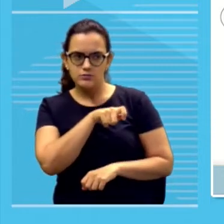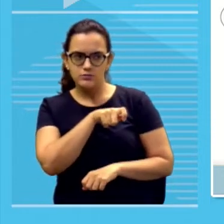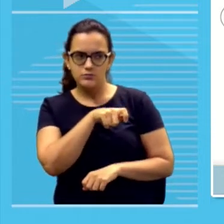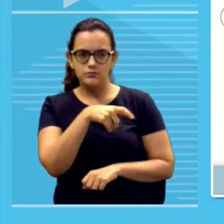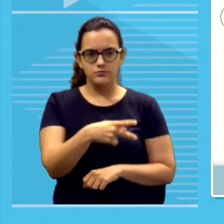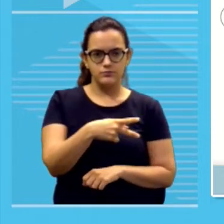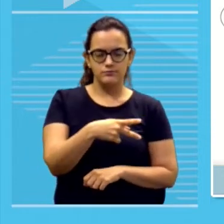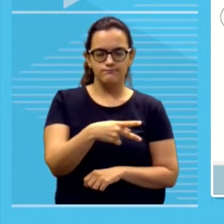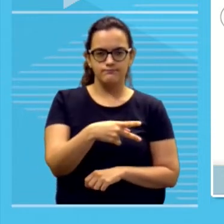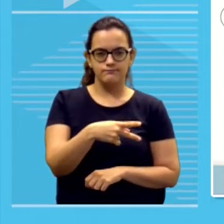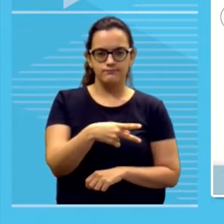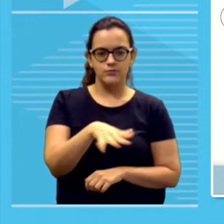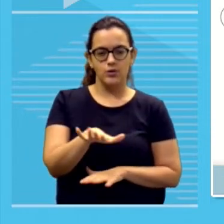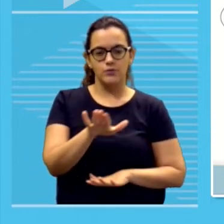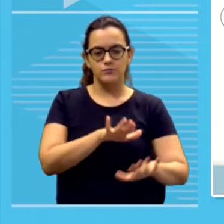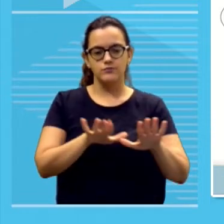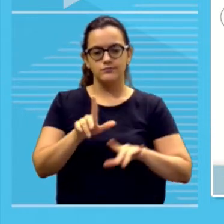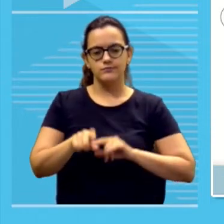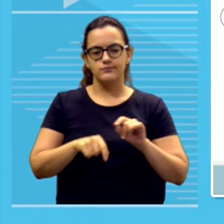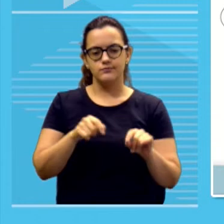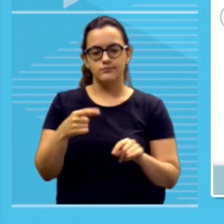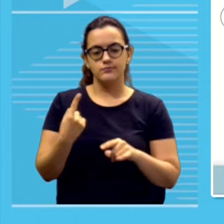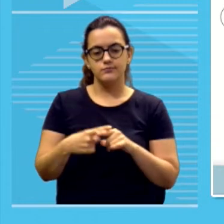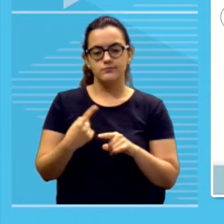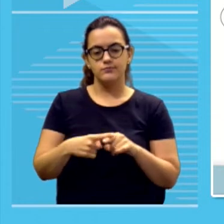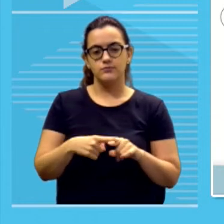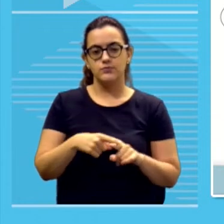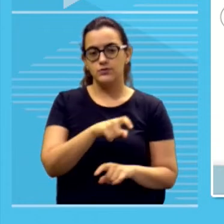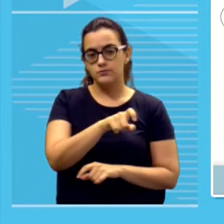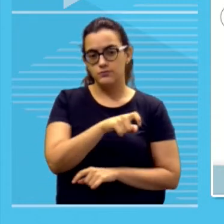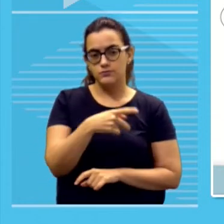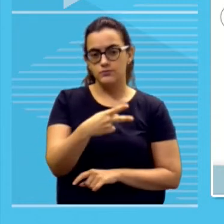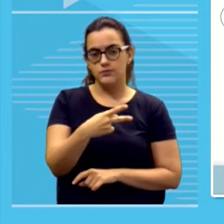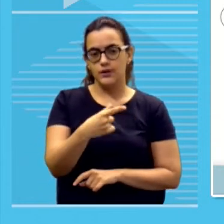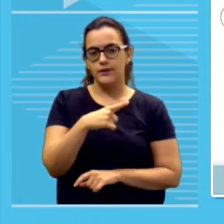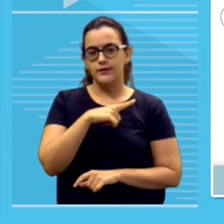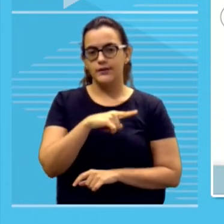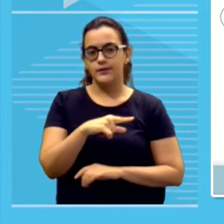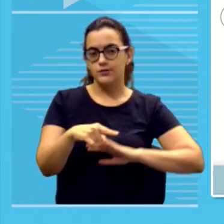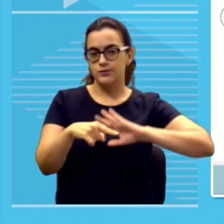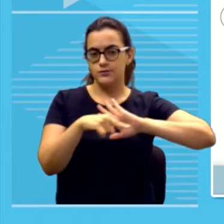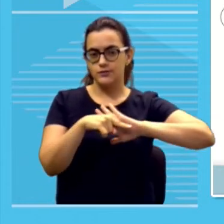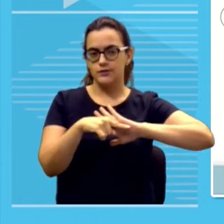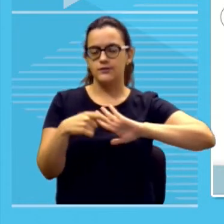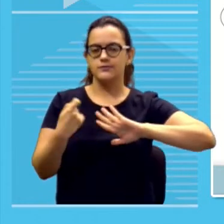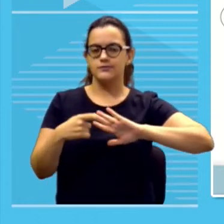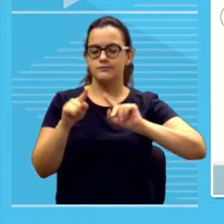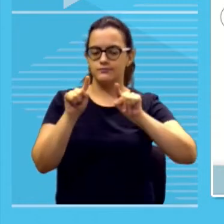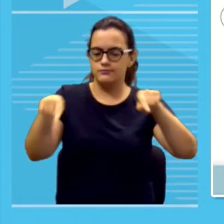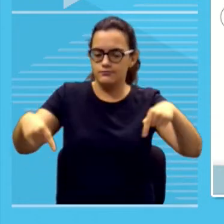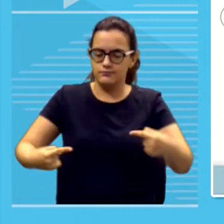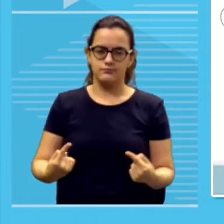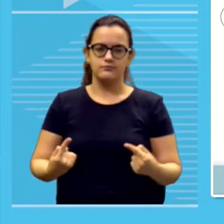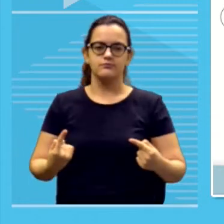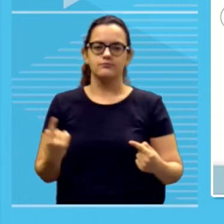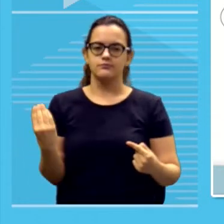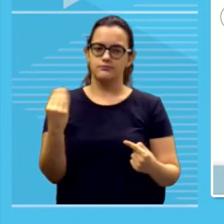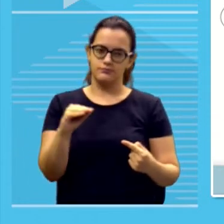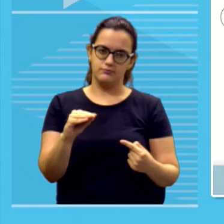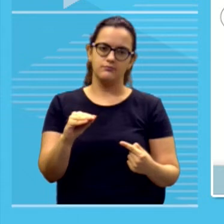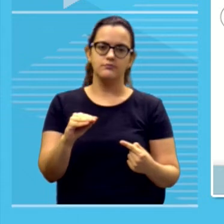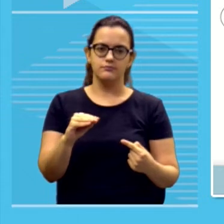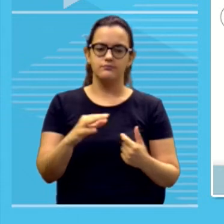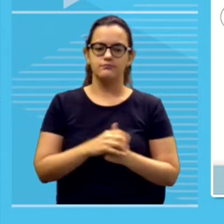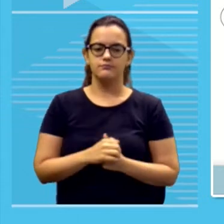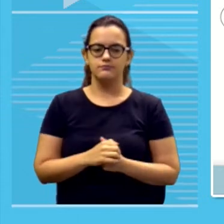porque porque como o x do ponto P ele era negativo eu tive que botar menos abrir um parêntese colocar ao menos quatro para não